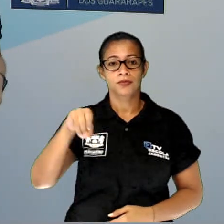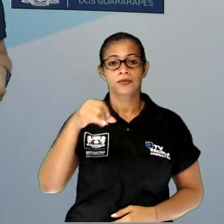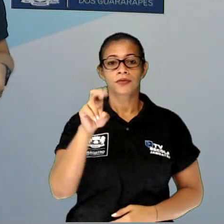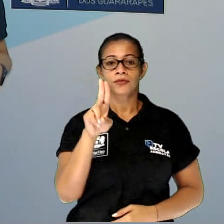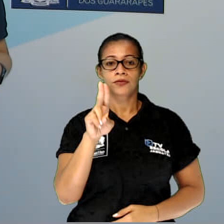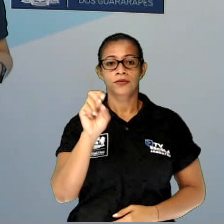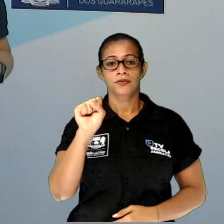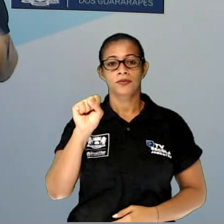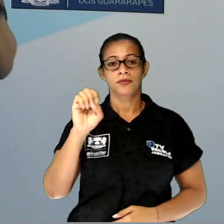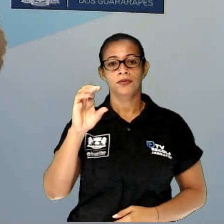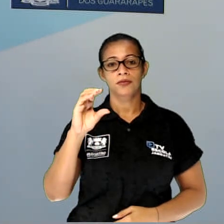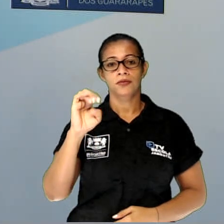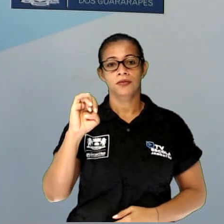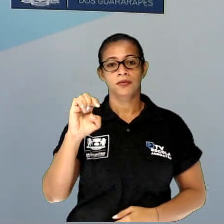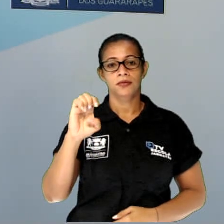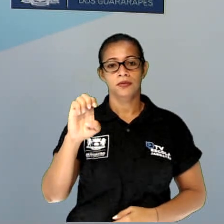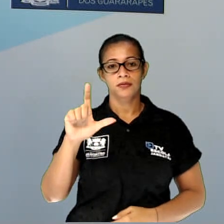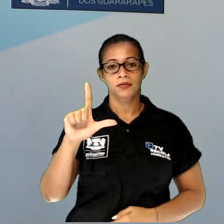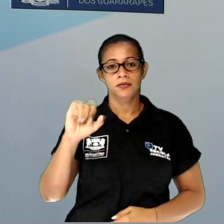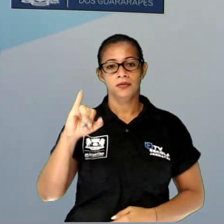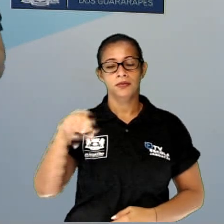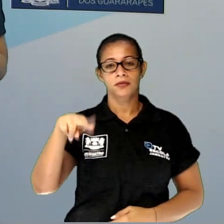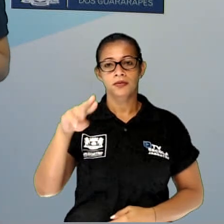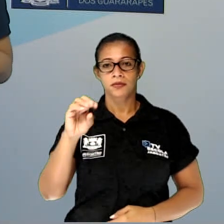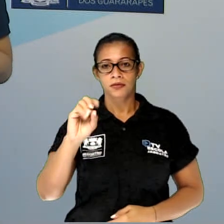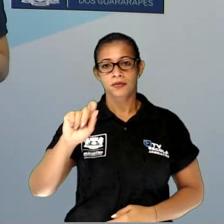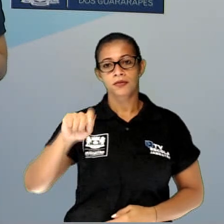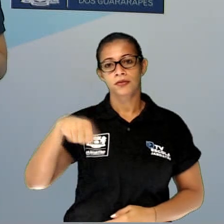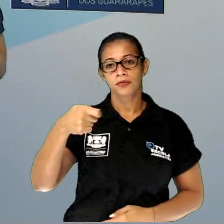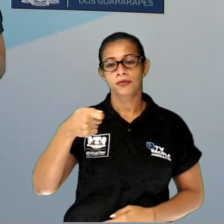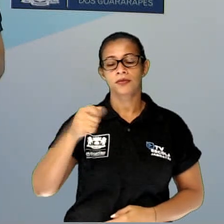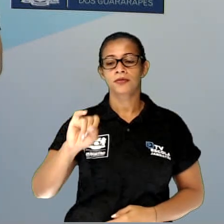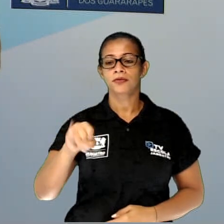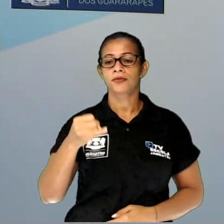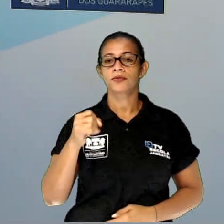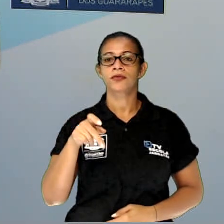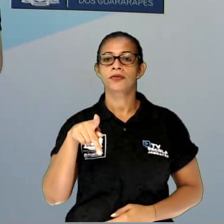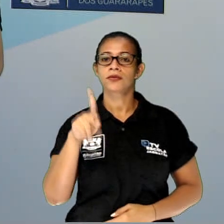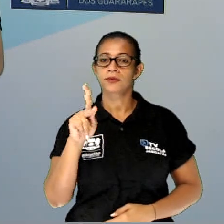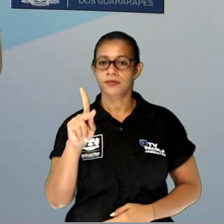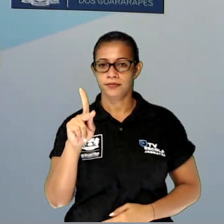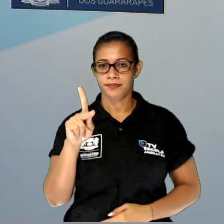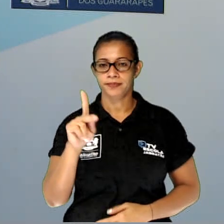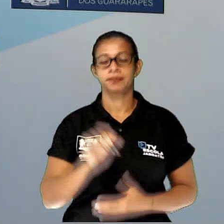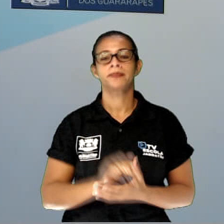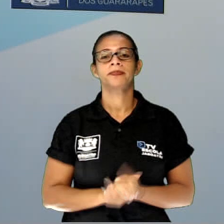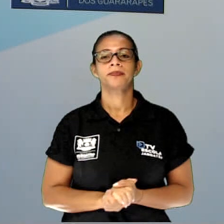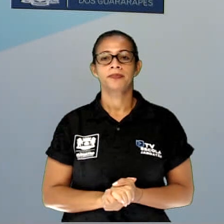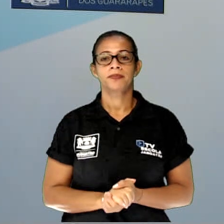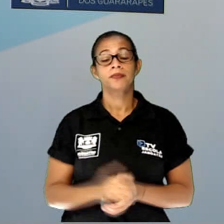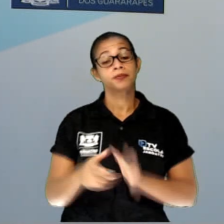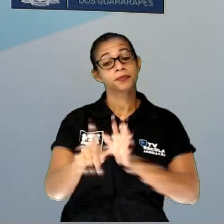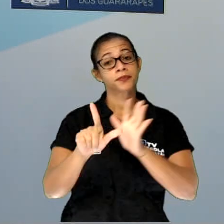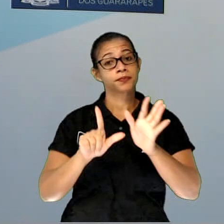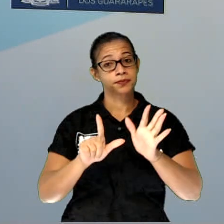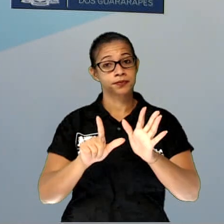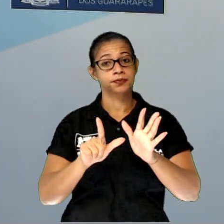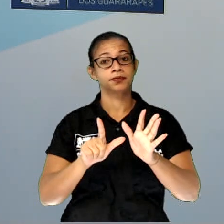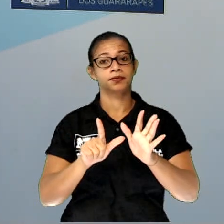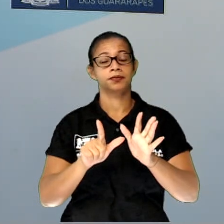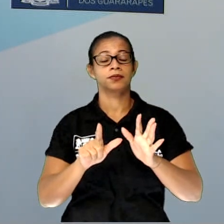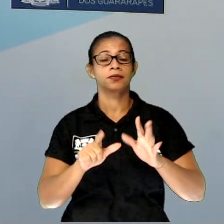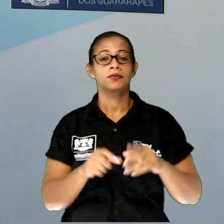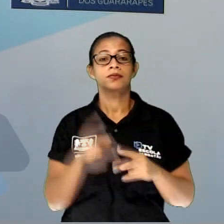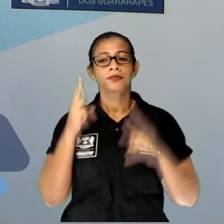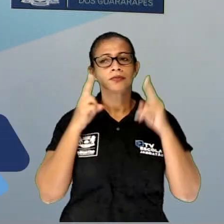mais conhecido. Mas antes da gente se aprofundar no tema da nossa aula, vamos dar uma olhadinha no desafio que eu deixei para vocês